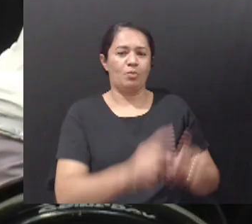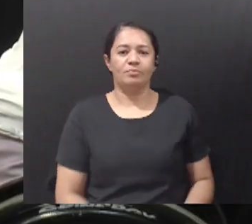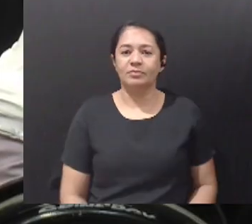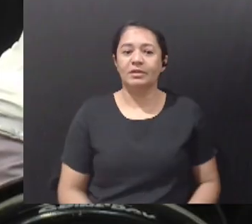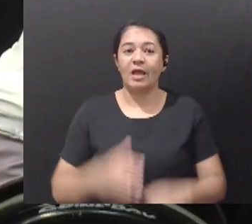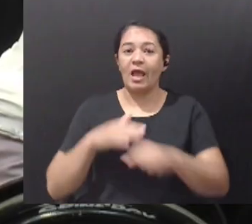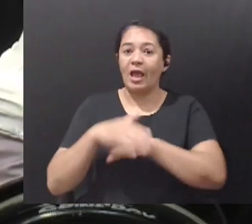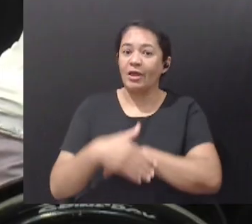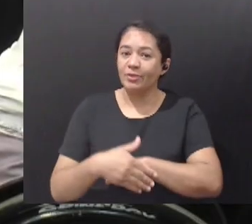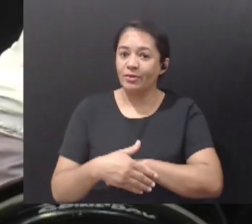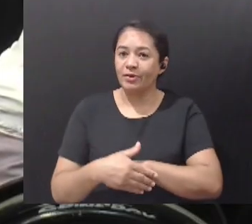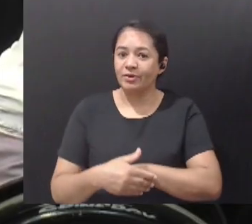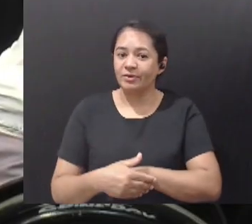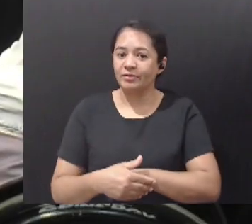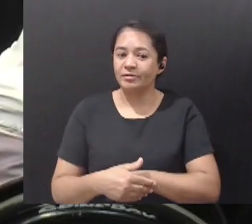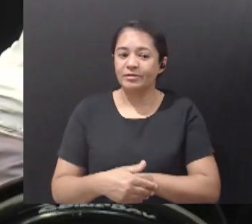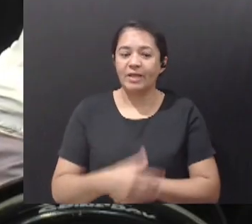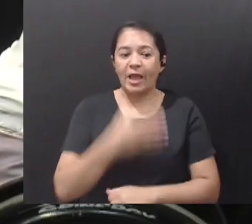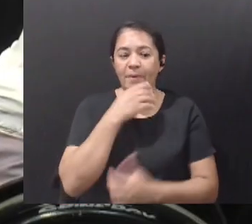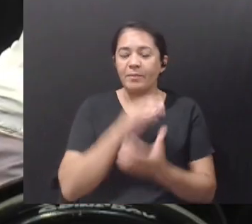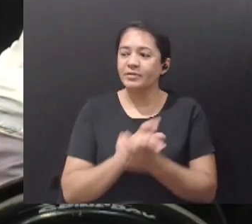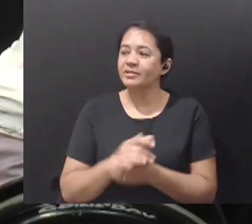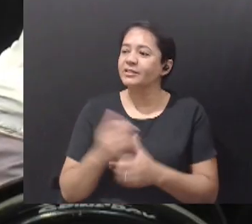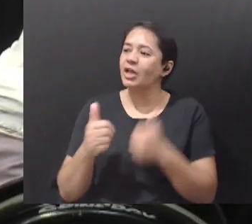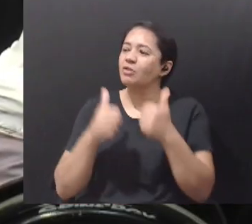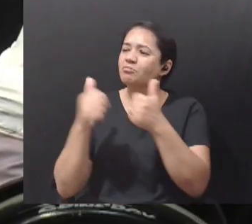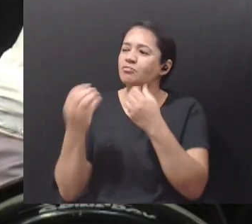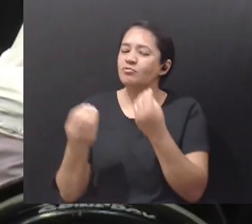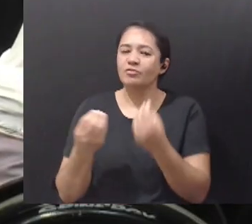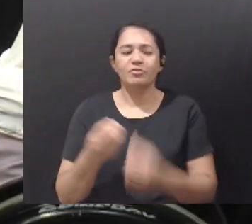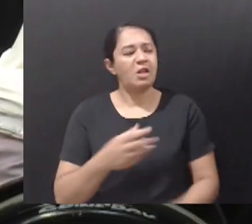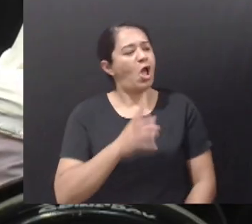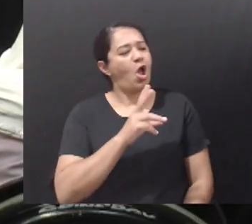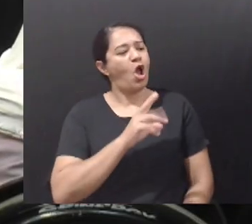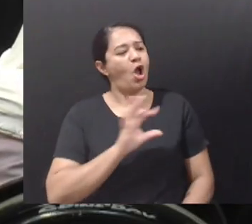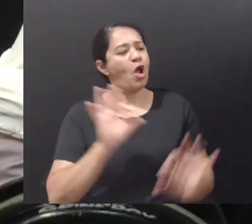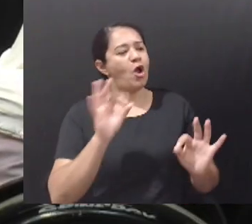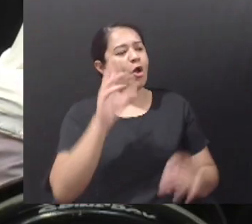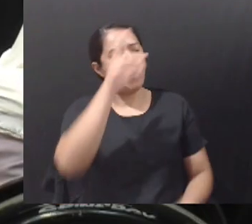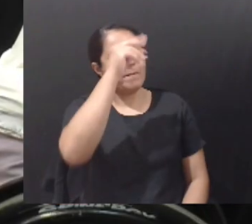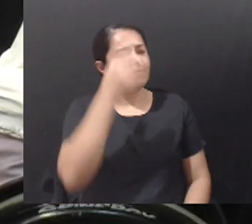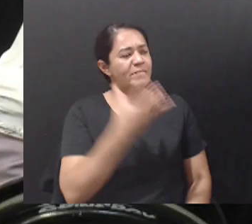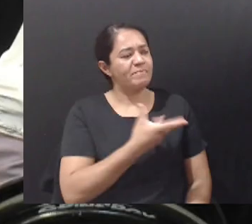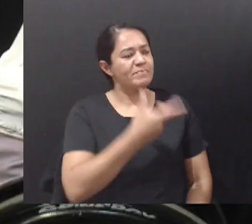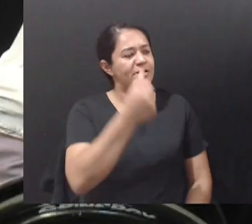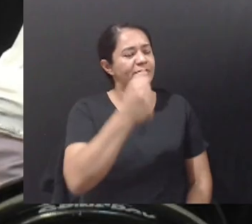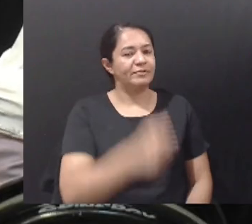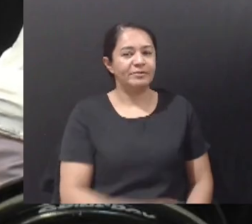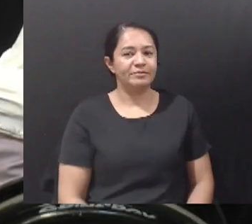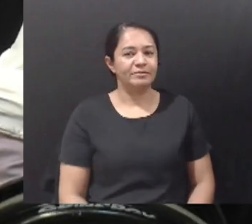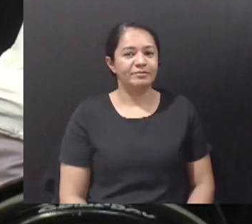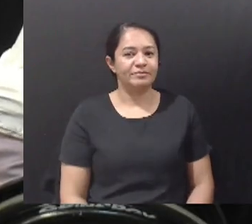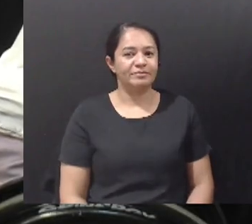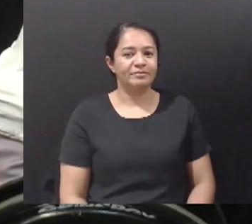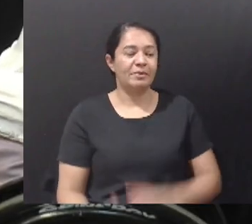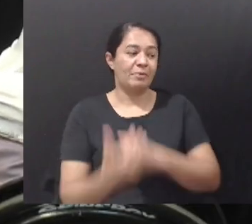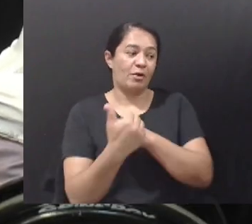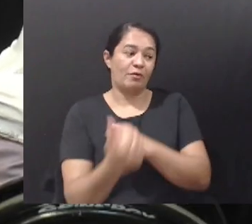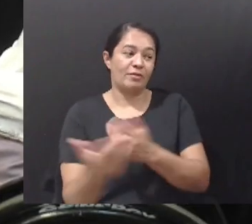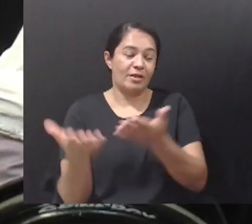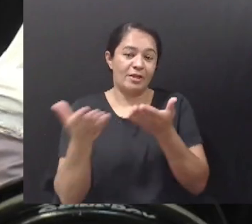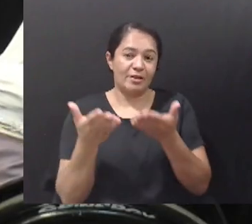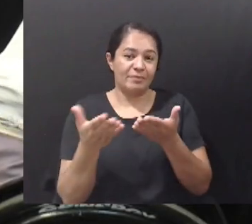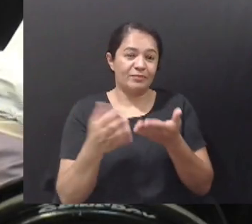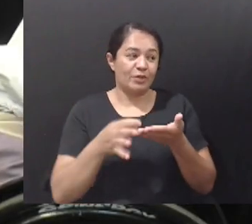falou, bem, como é que foi? Eu falei, foi ótimo, o prefeito é um querido, tal, tal, tal, tal. E ele me convidou, fez todo aquele... Tomou o café, eu falei,